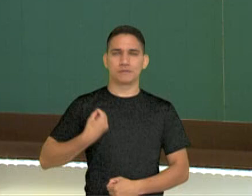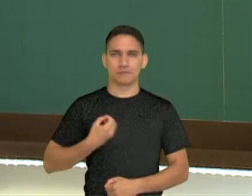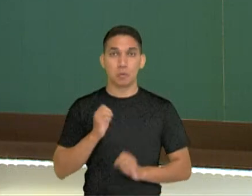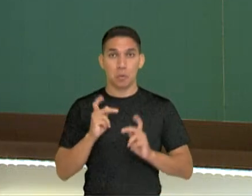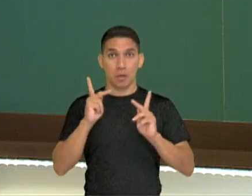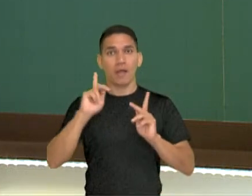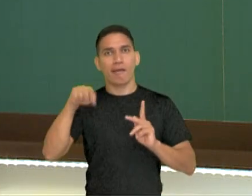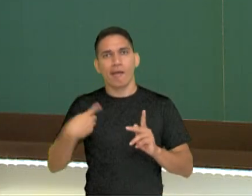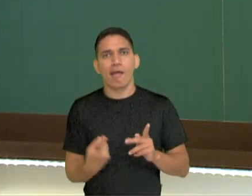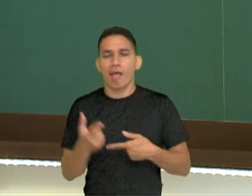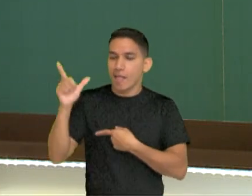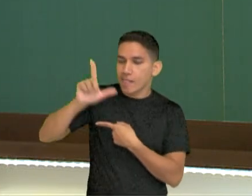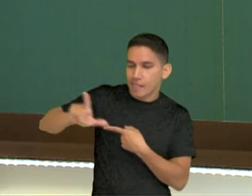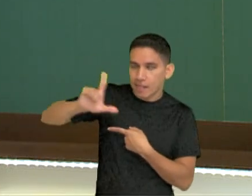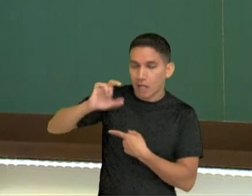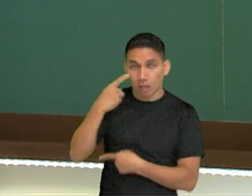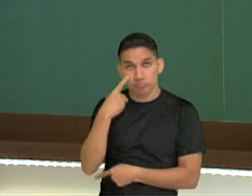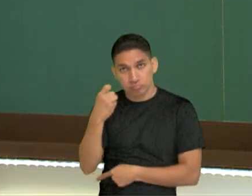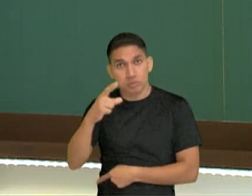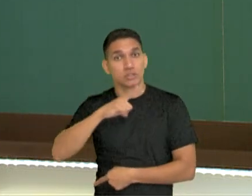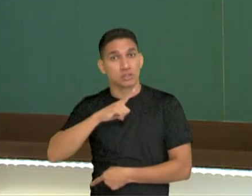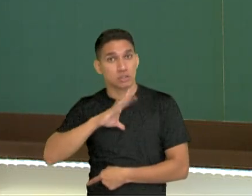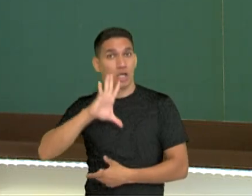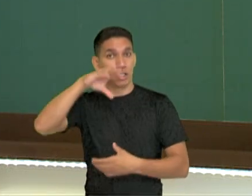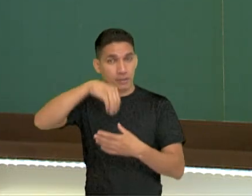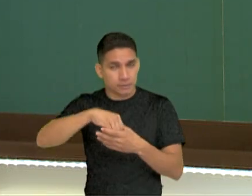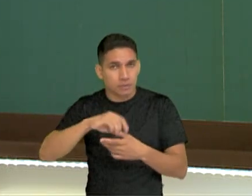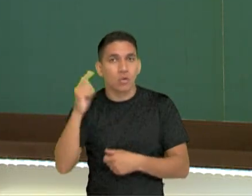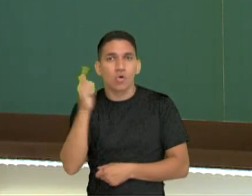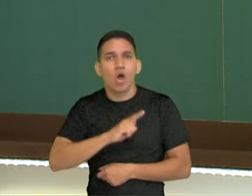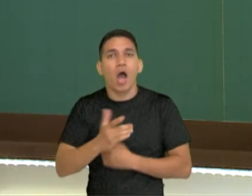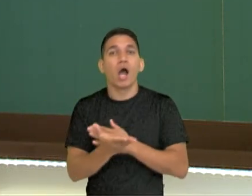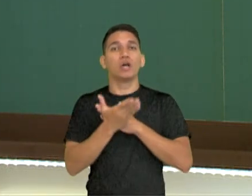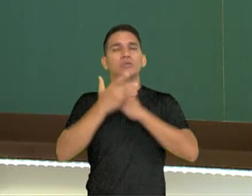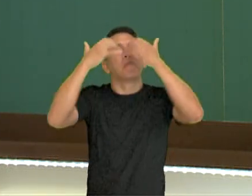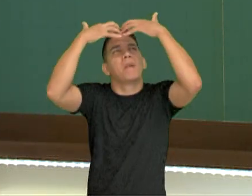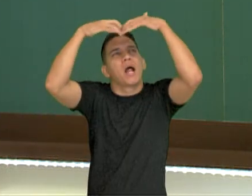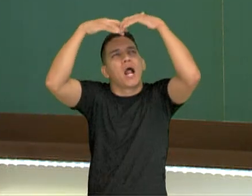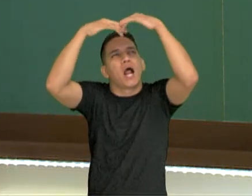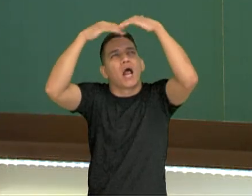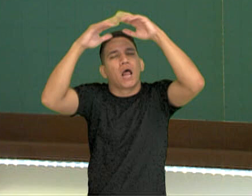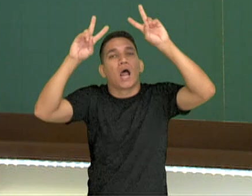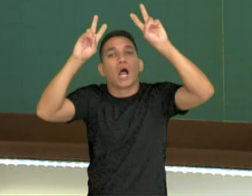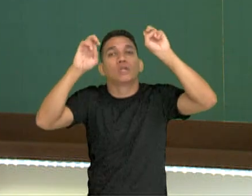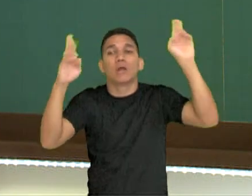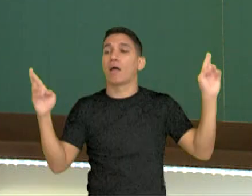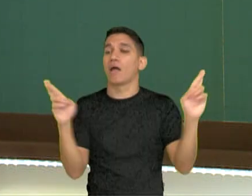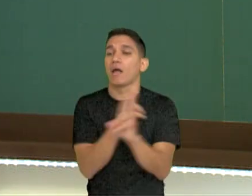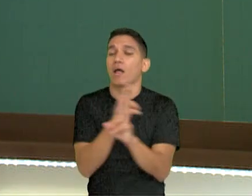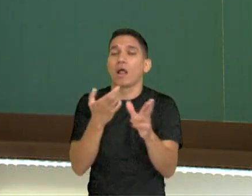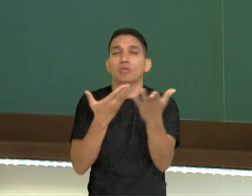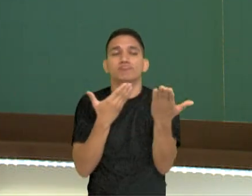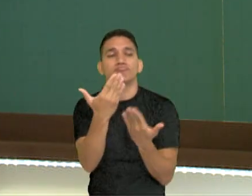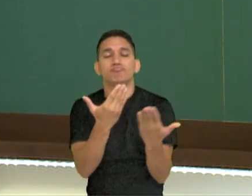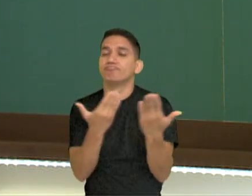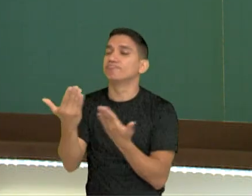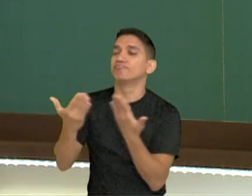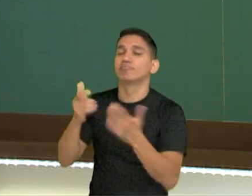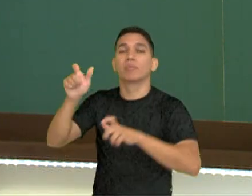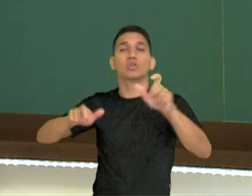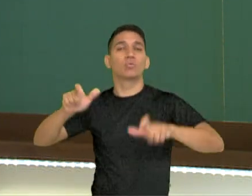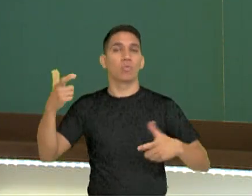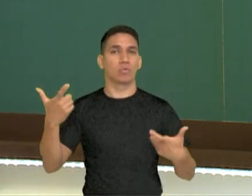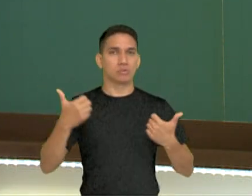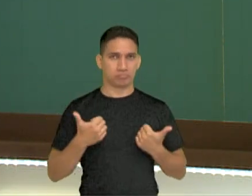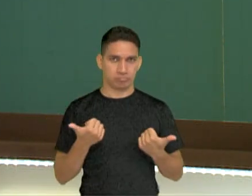que tem muito conteúdo interessante e serve para refletirmos um pouquinho sobre as relações que nós temos uns com os